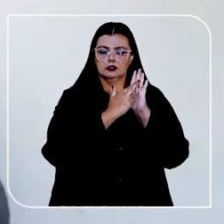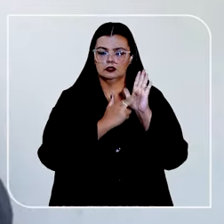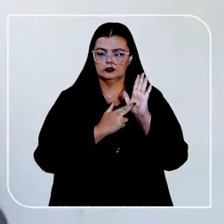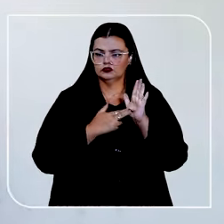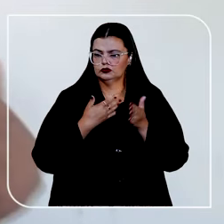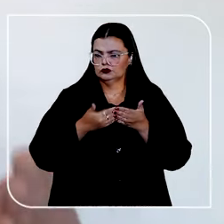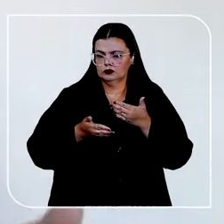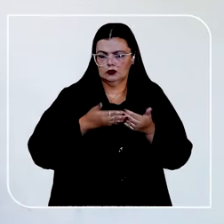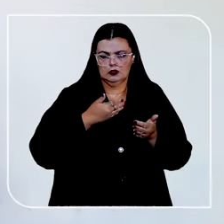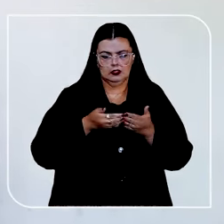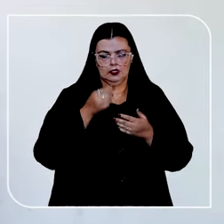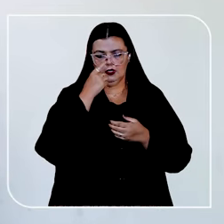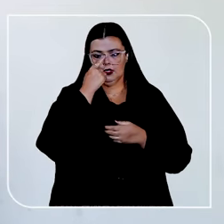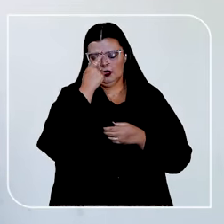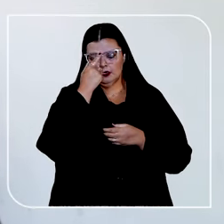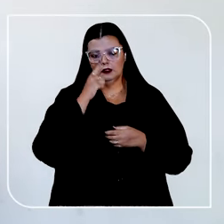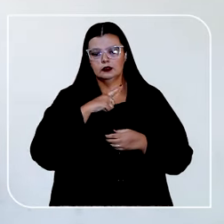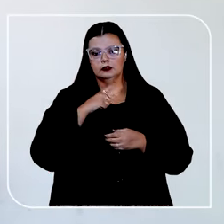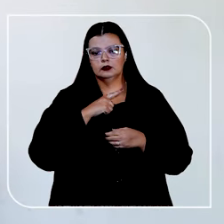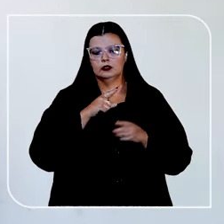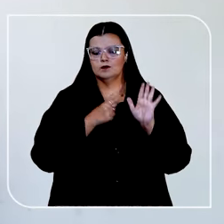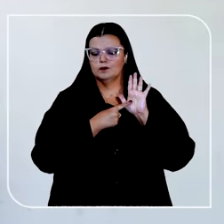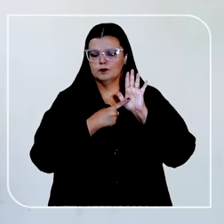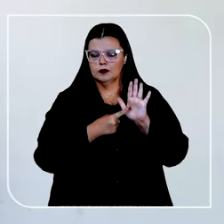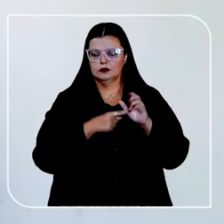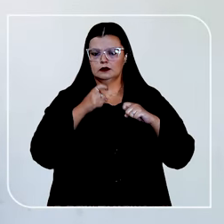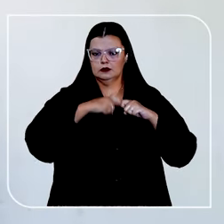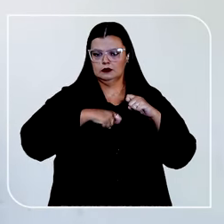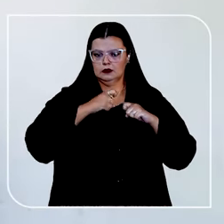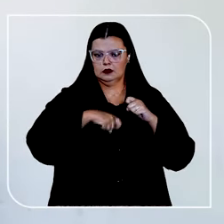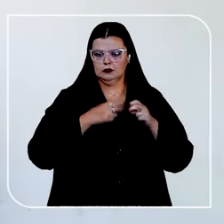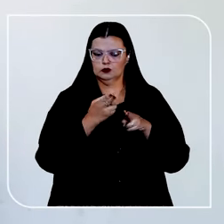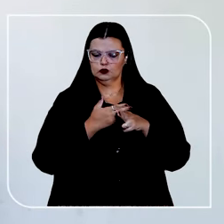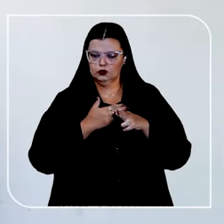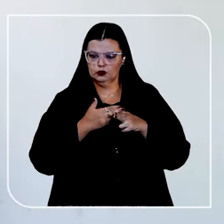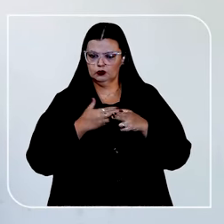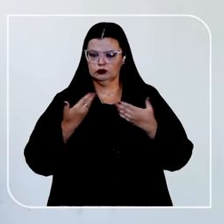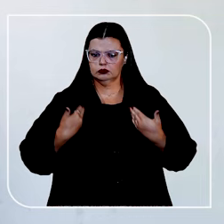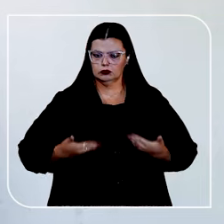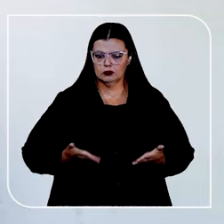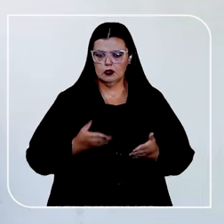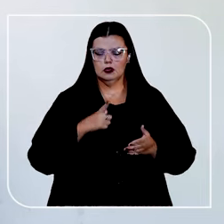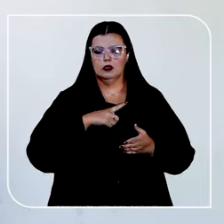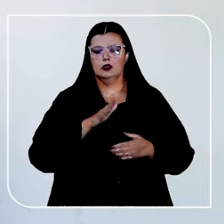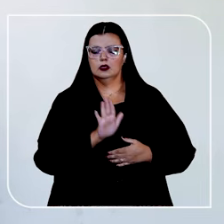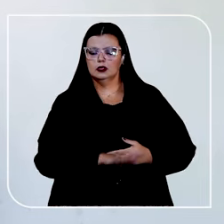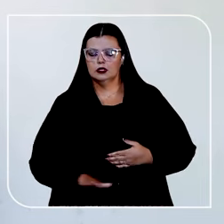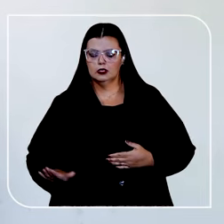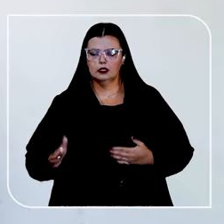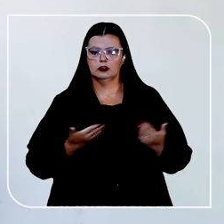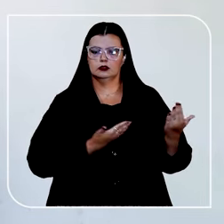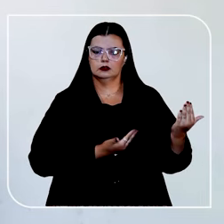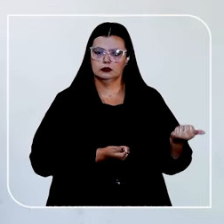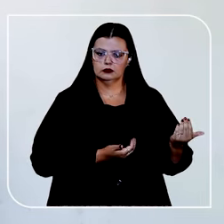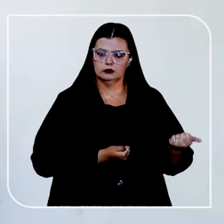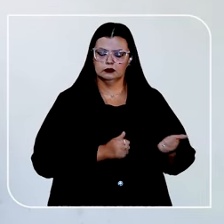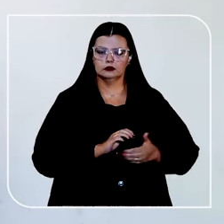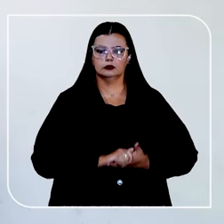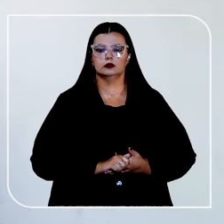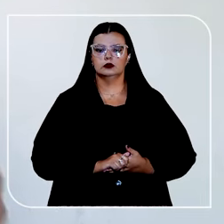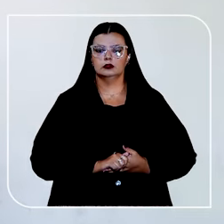registro por qualquer meio de cena de sexo explícito ou pornográfica envolvendo criança ou